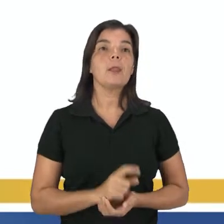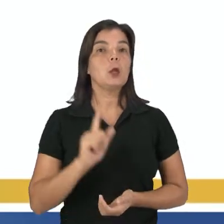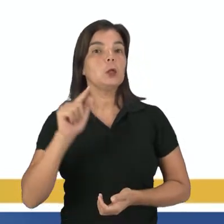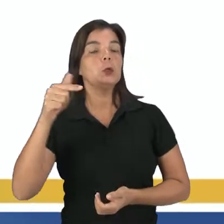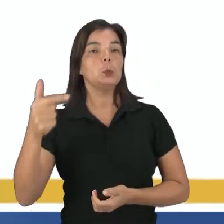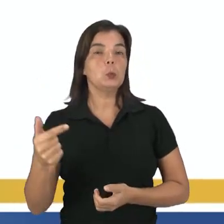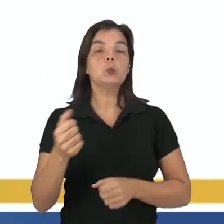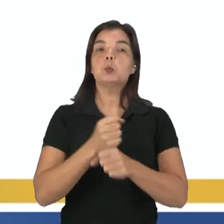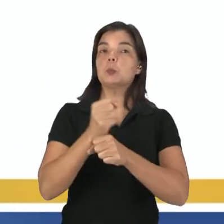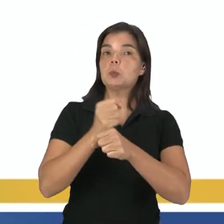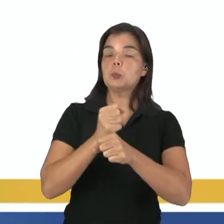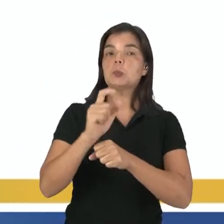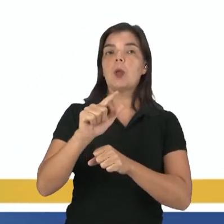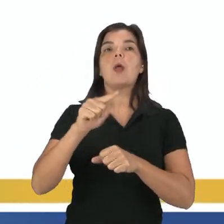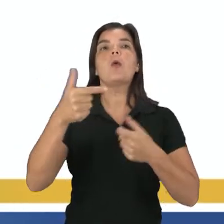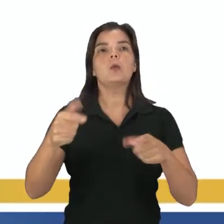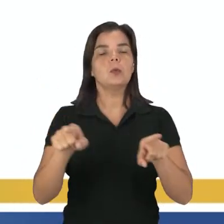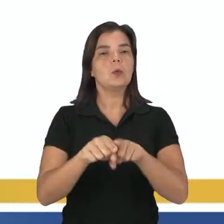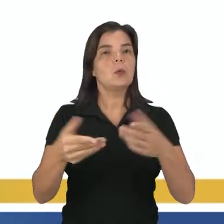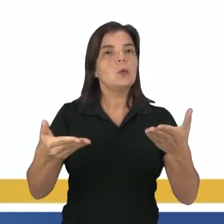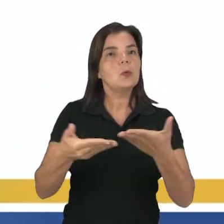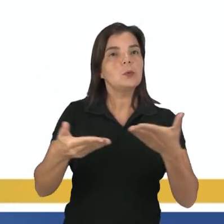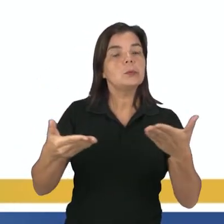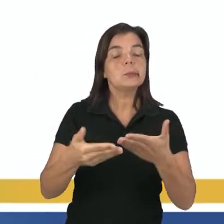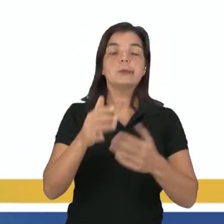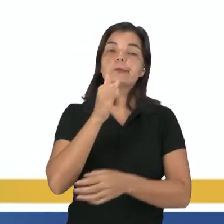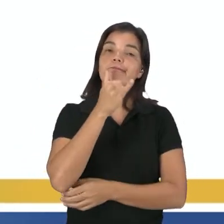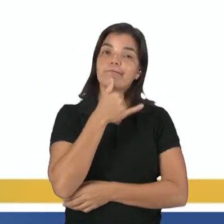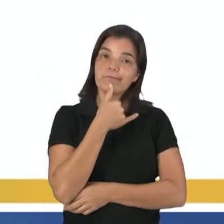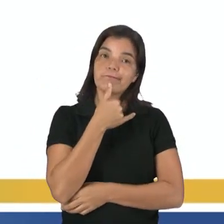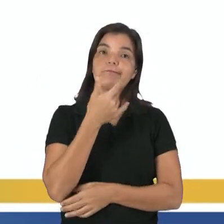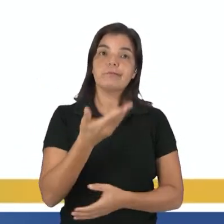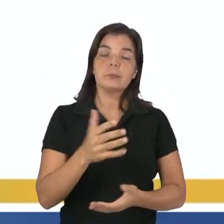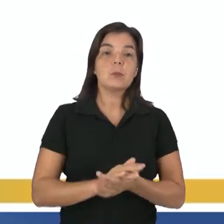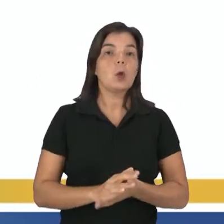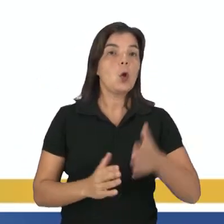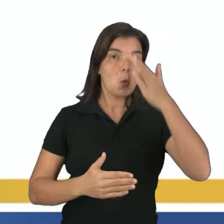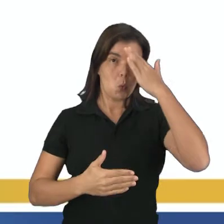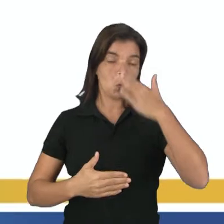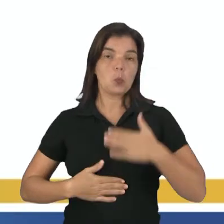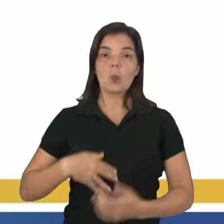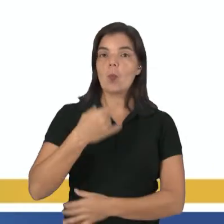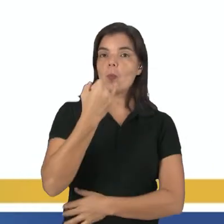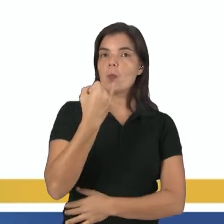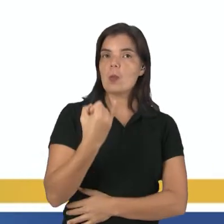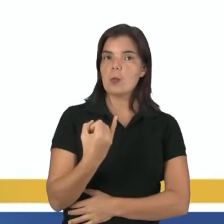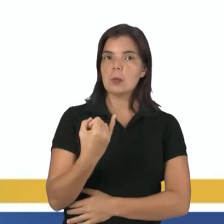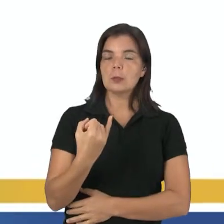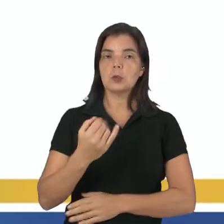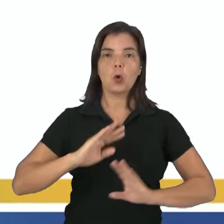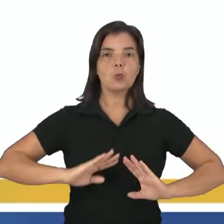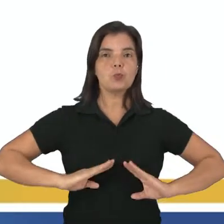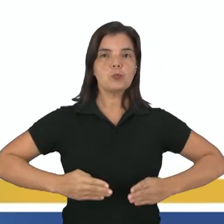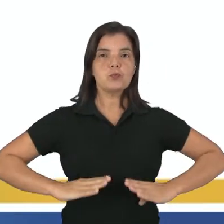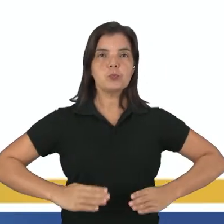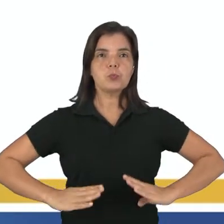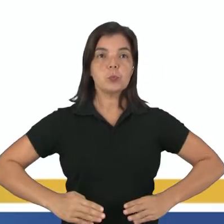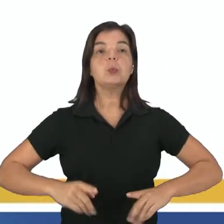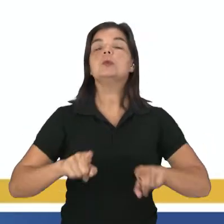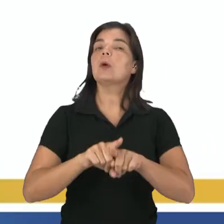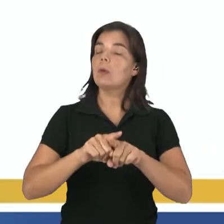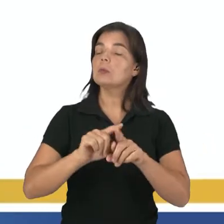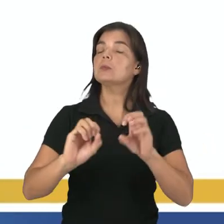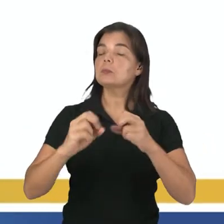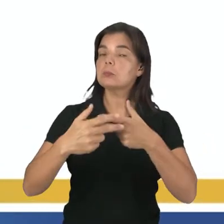em outras décadas era outro. Hoje, infelizmente, é o corpo magro, né? Então, o primeiro ponto se trata de